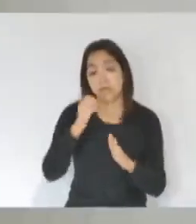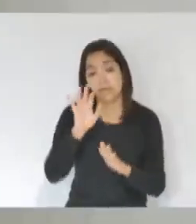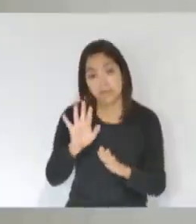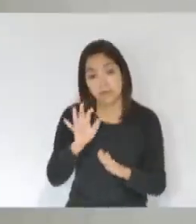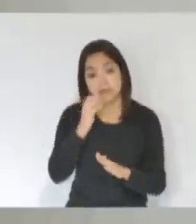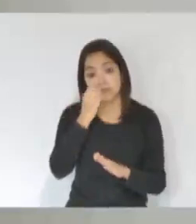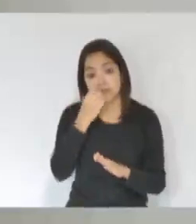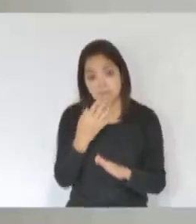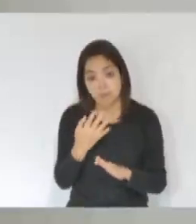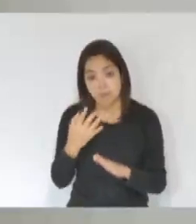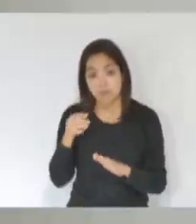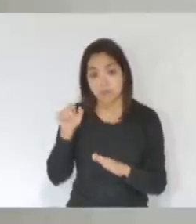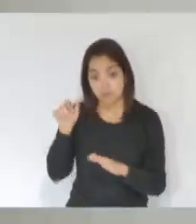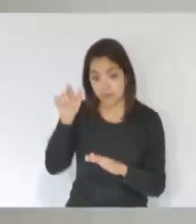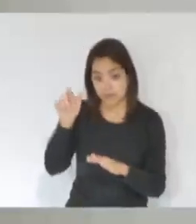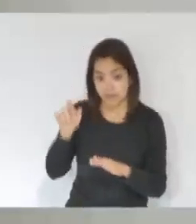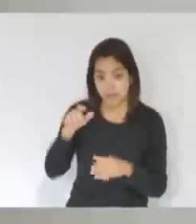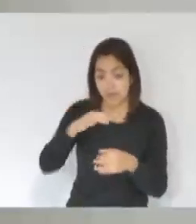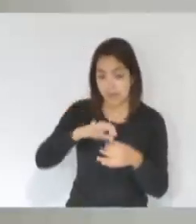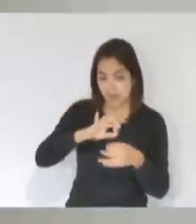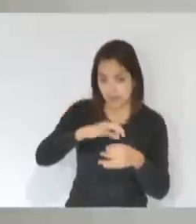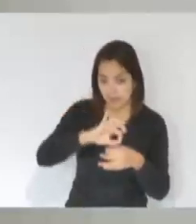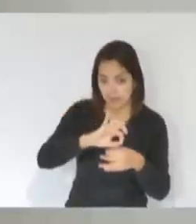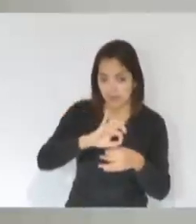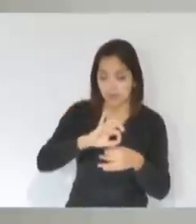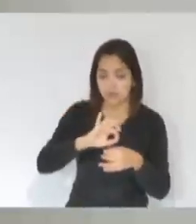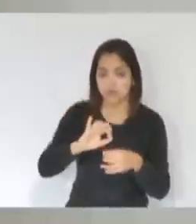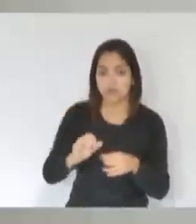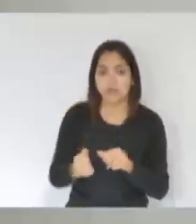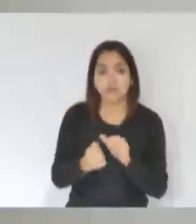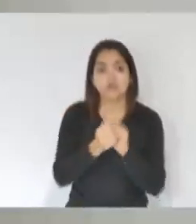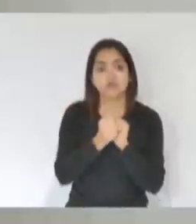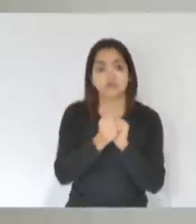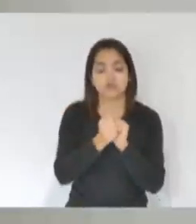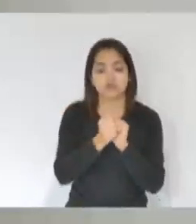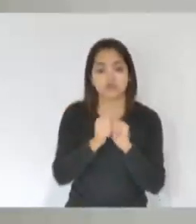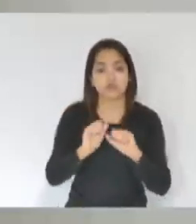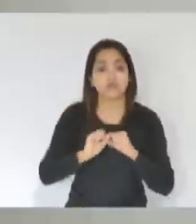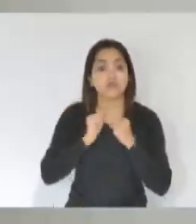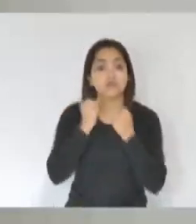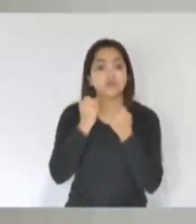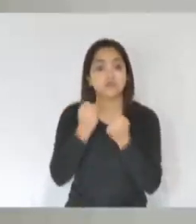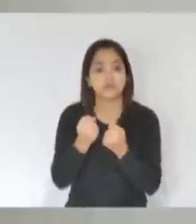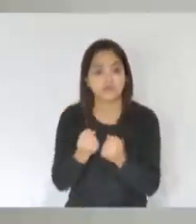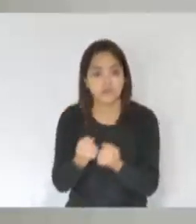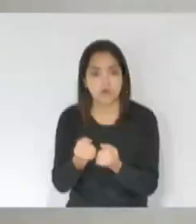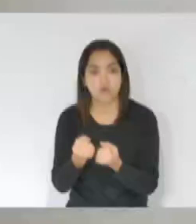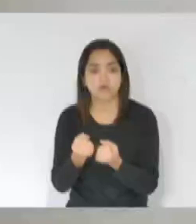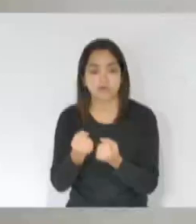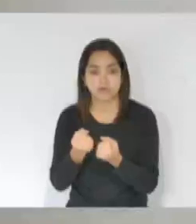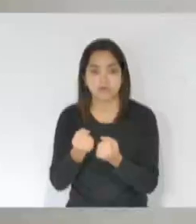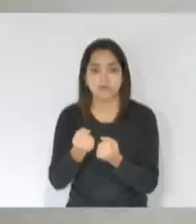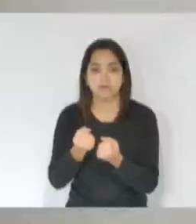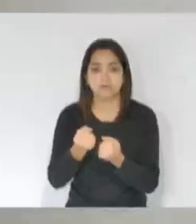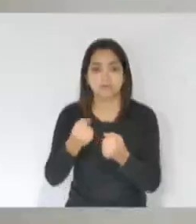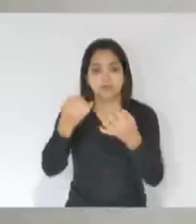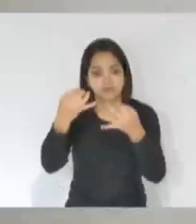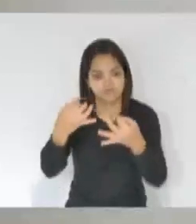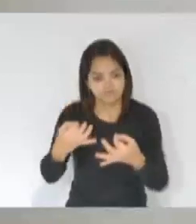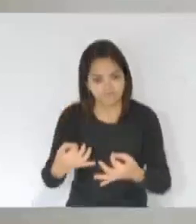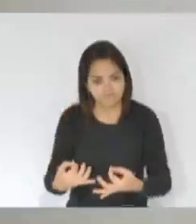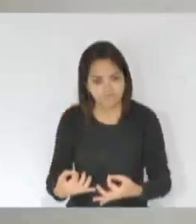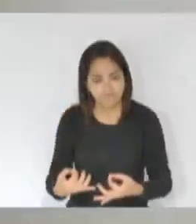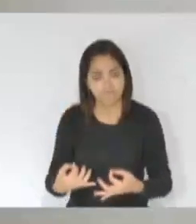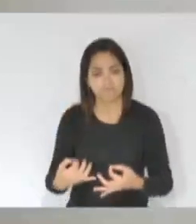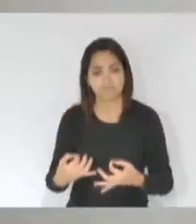se soma a um esforço de moralização da imprensa, de fazer com